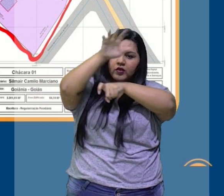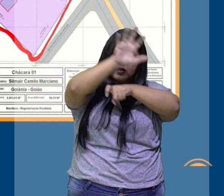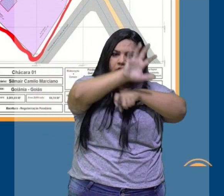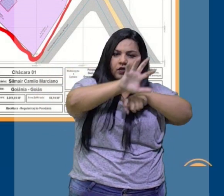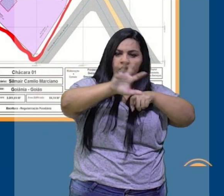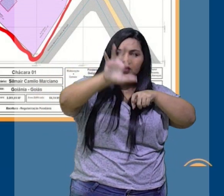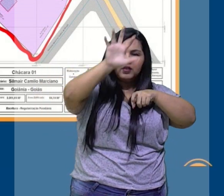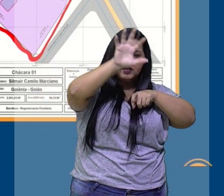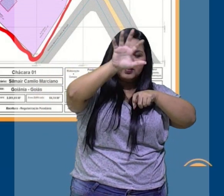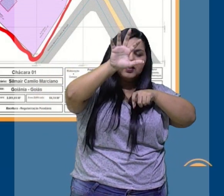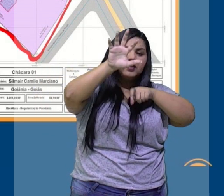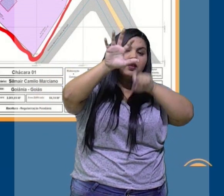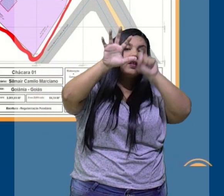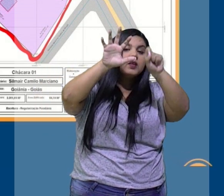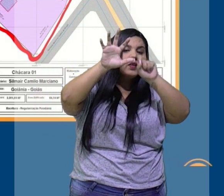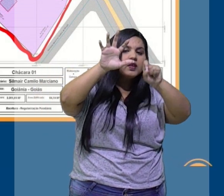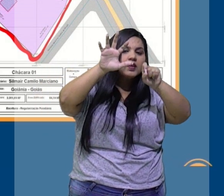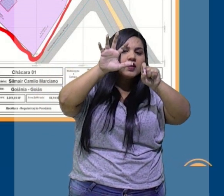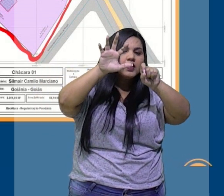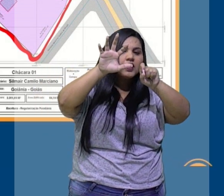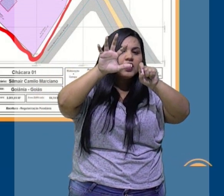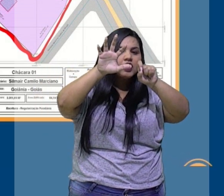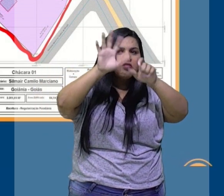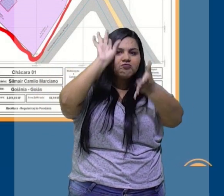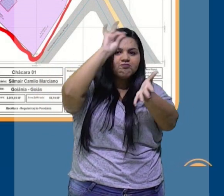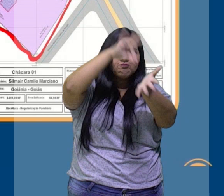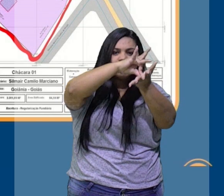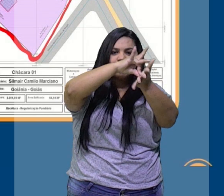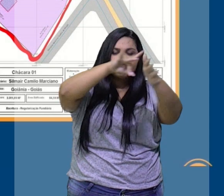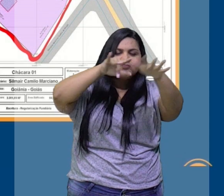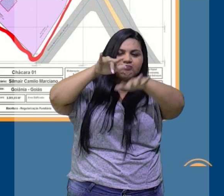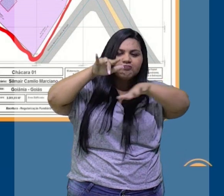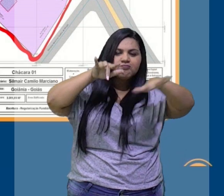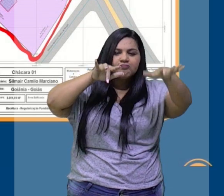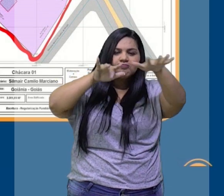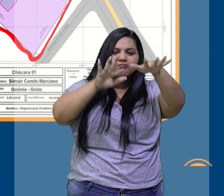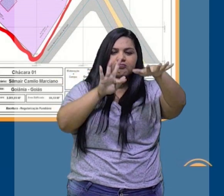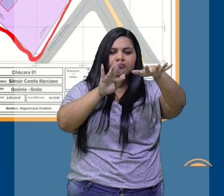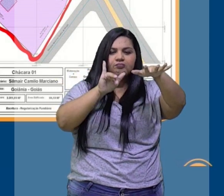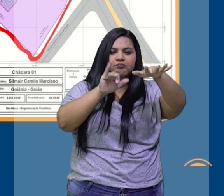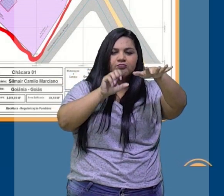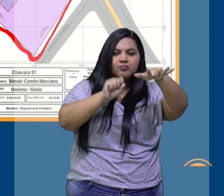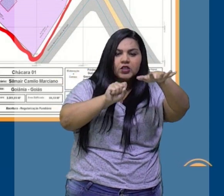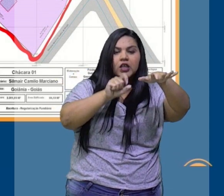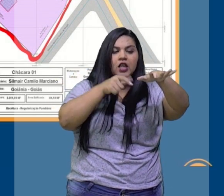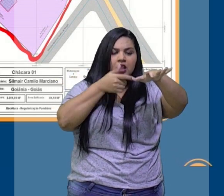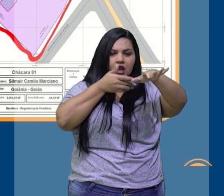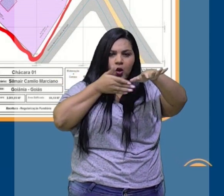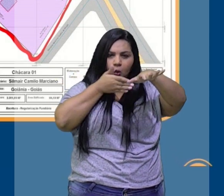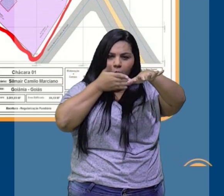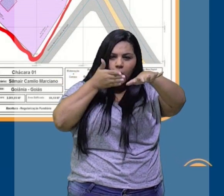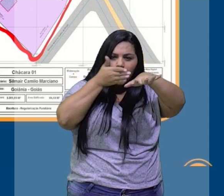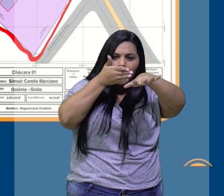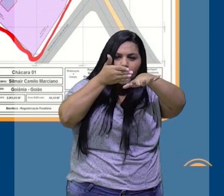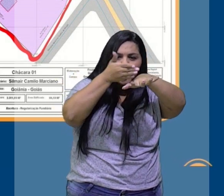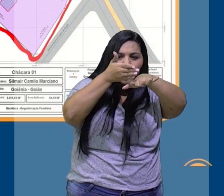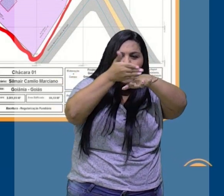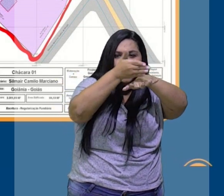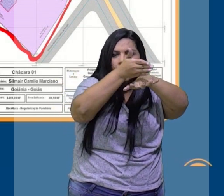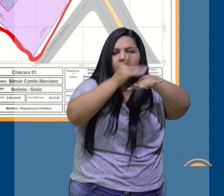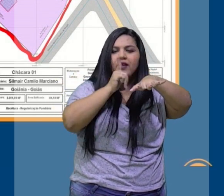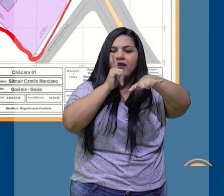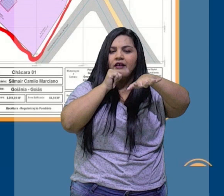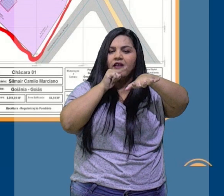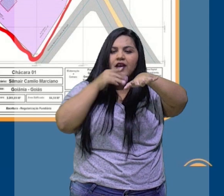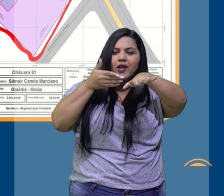tenho um outro elemento, né? Que é o elemento físico, né? Então, aqui a gente já tem um rio, que percorre aqui com essa linha, a gente tem